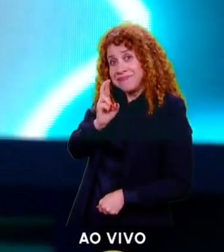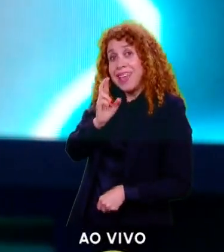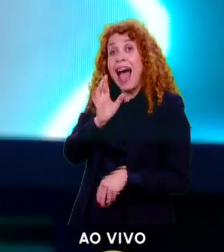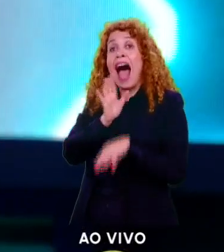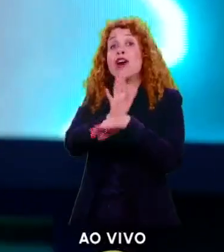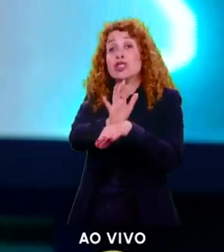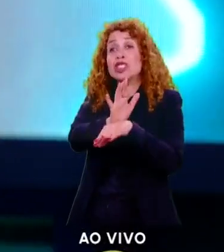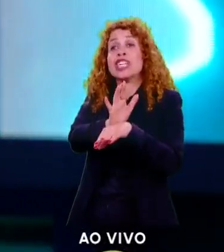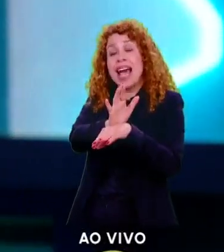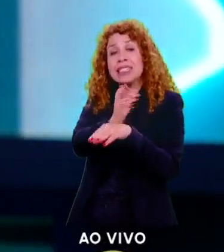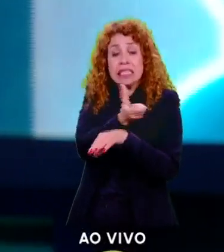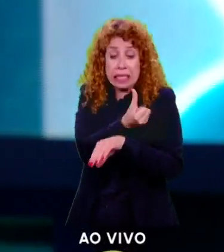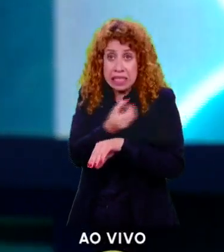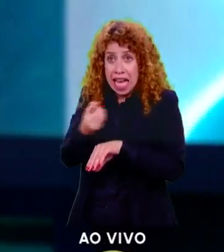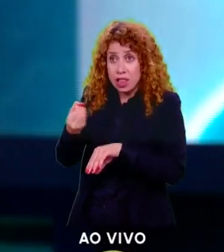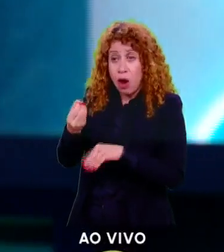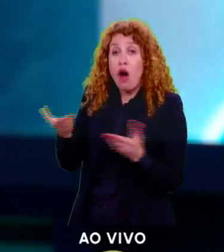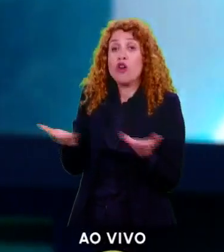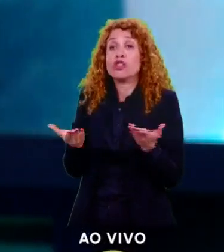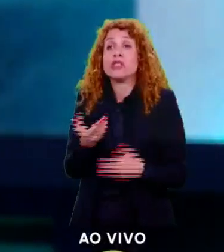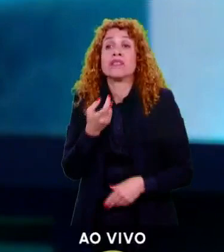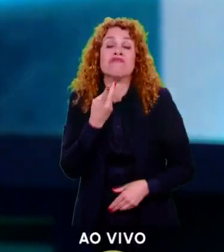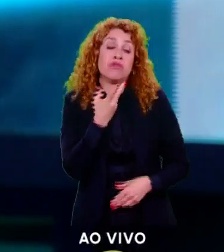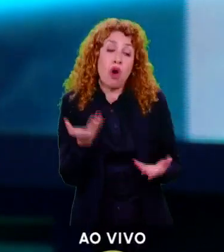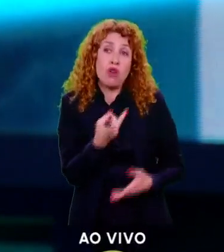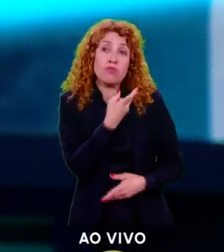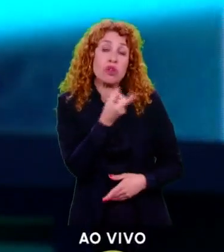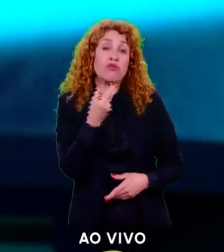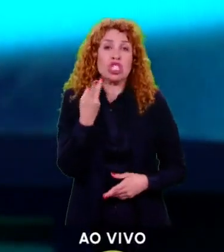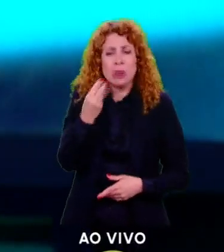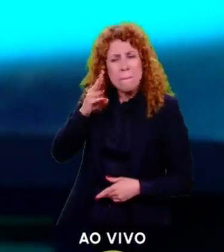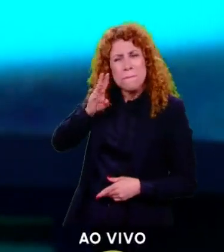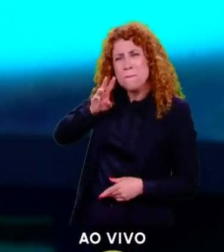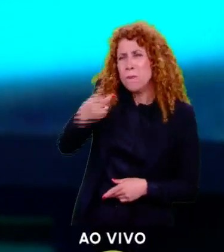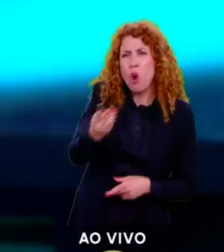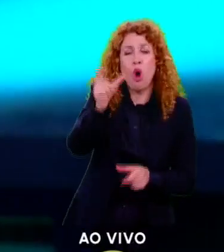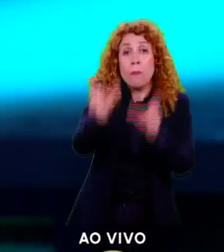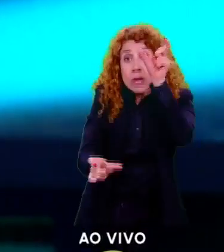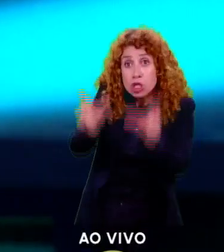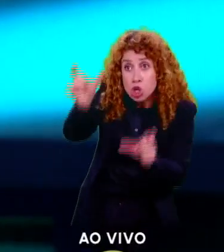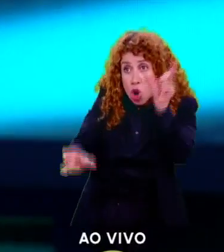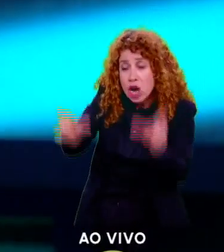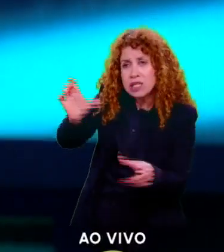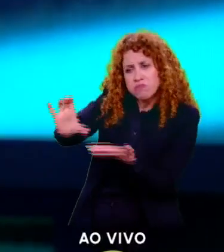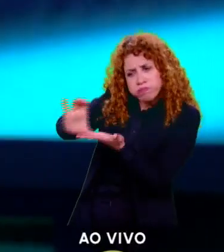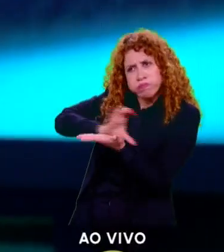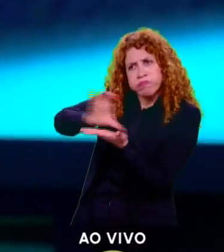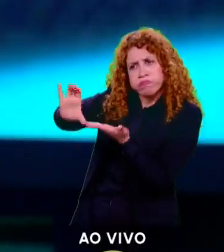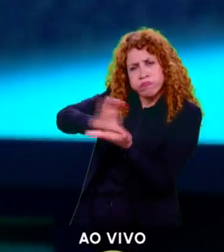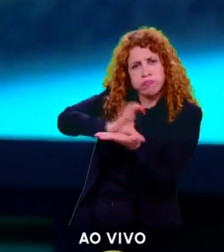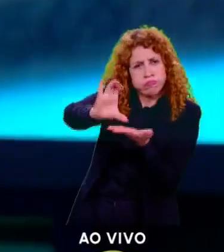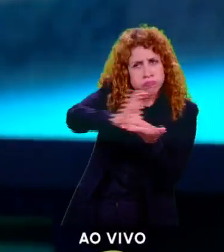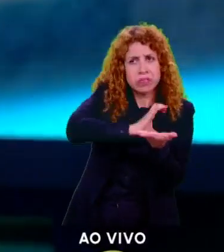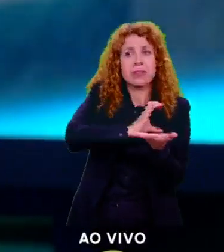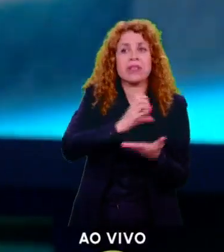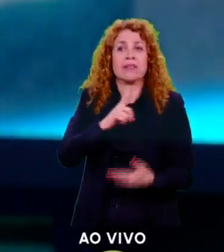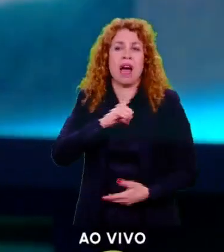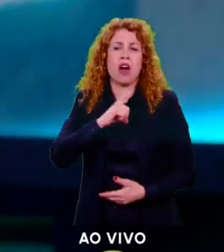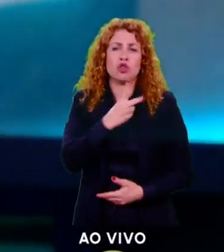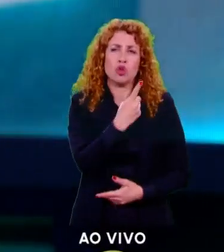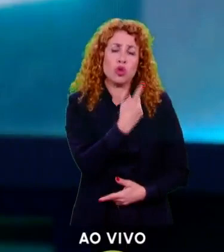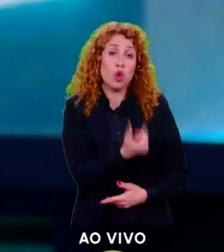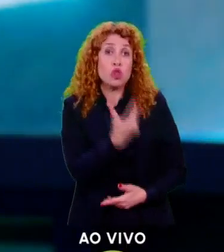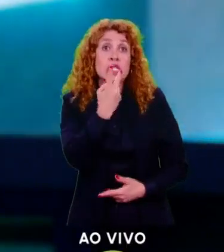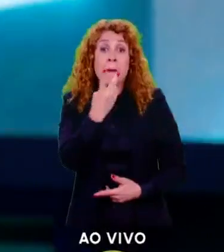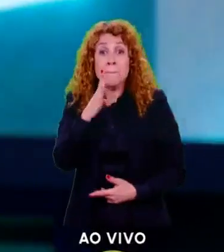21 milhões de pessoas recebem o auxílio do Brasil isso dá aproximadamente 12 bilhões por mês